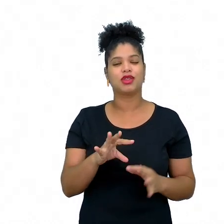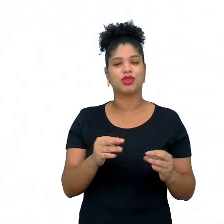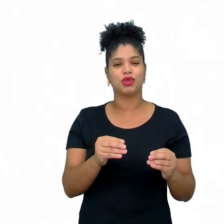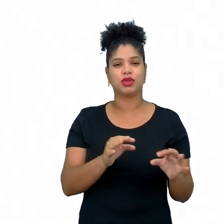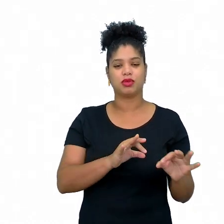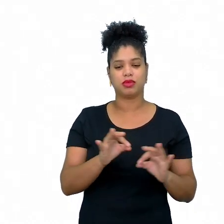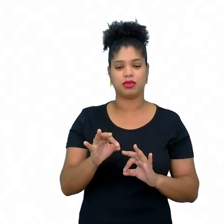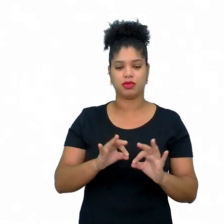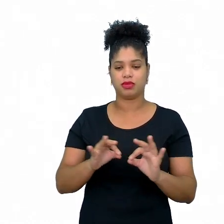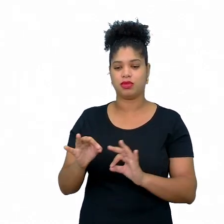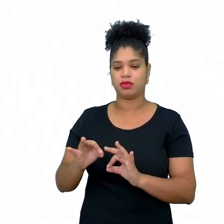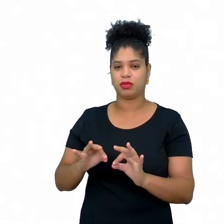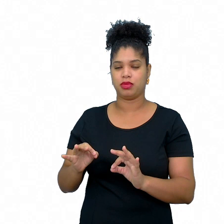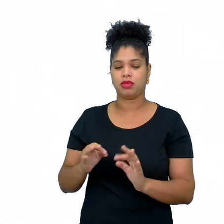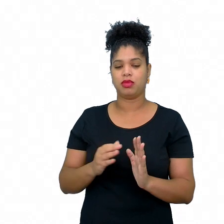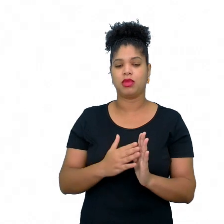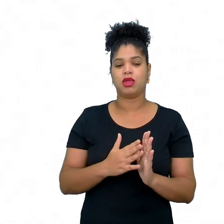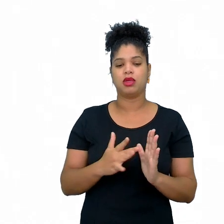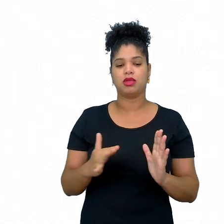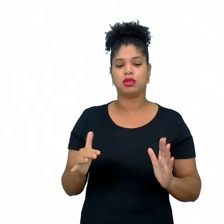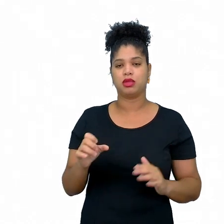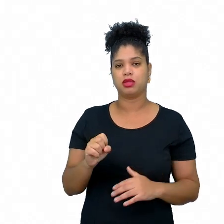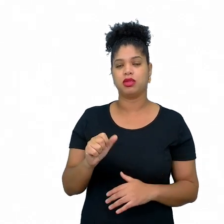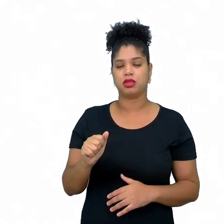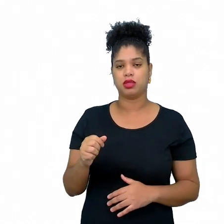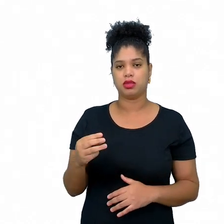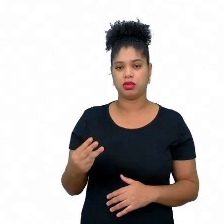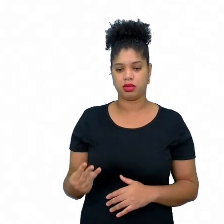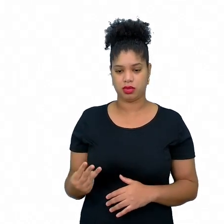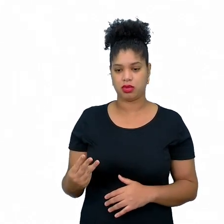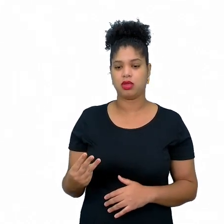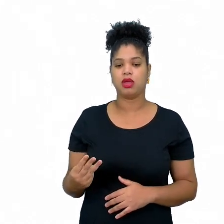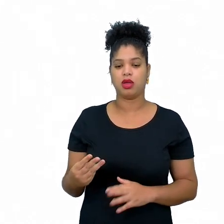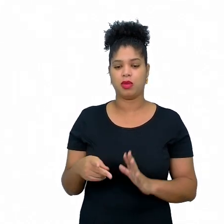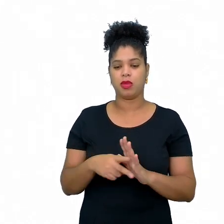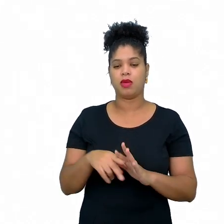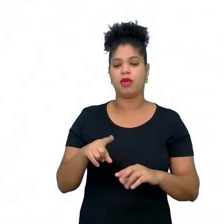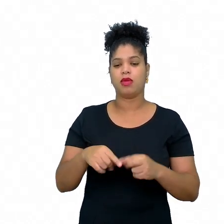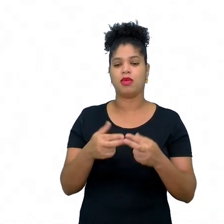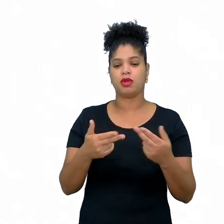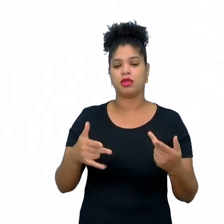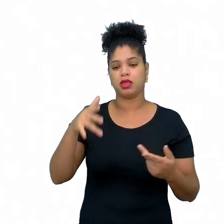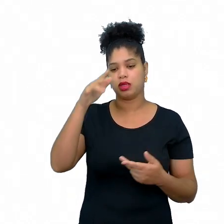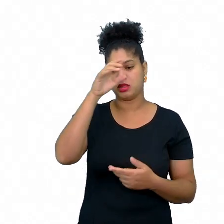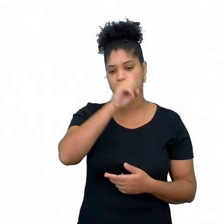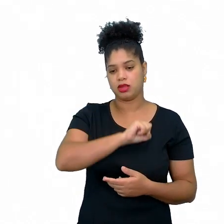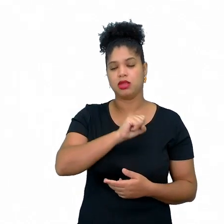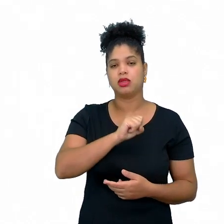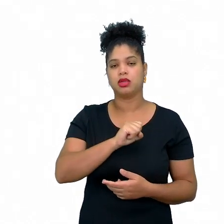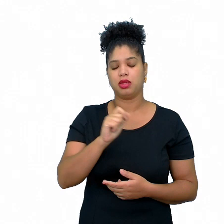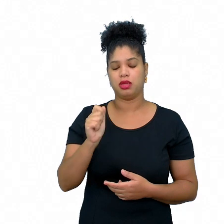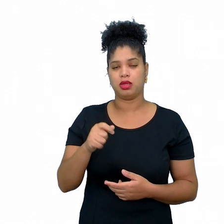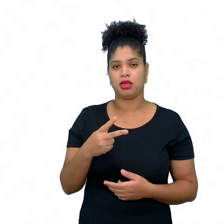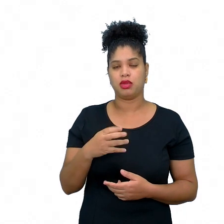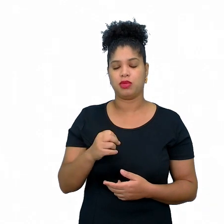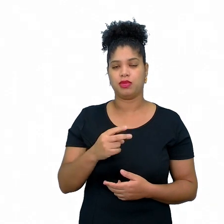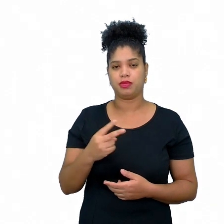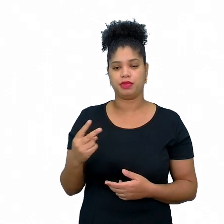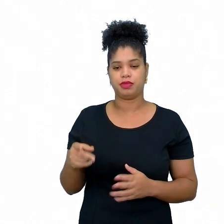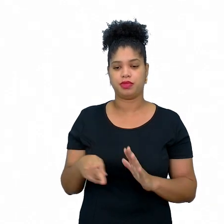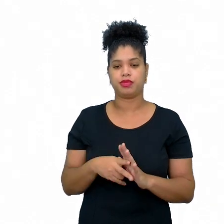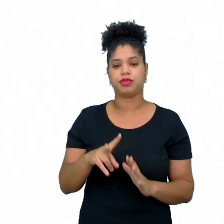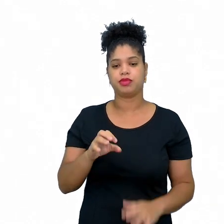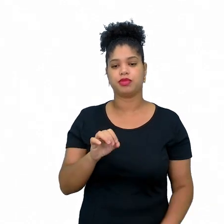desenvolvimento dessa sequência de atividade do material 1, do material do Aprender Sempre, da sequência de atividade 3, do volume 1